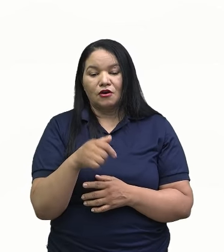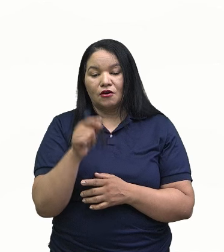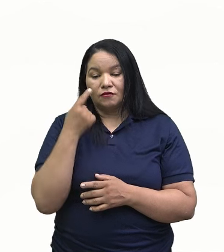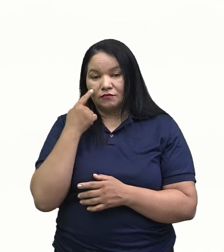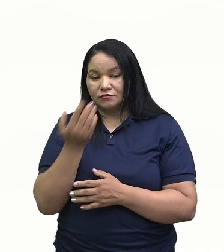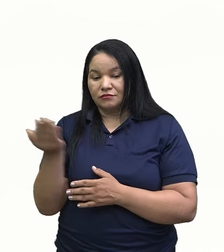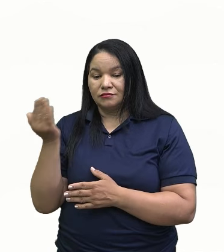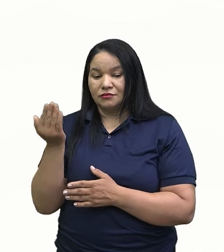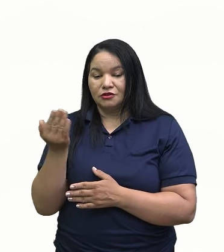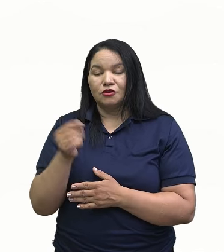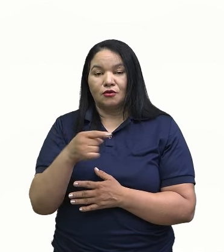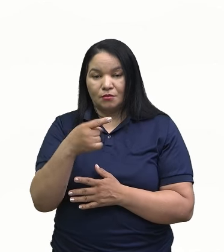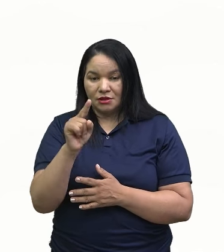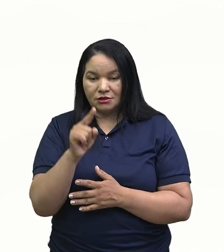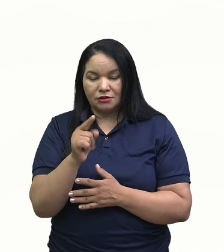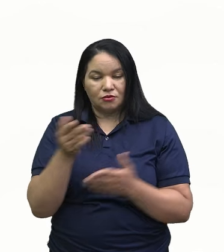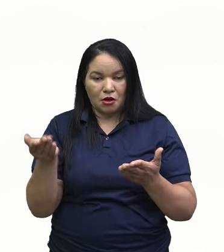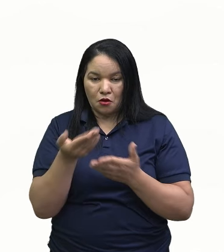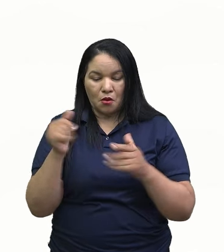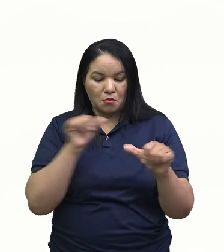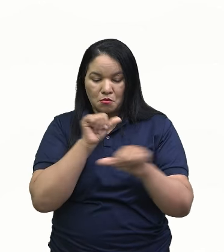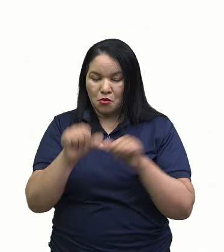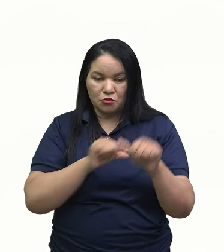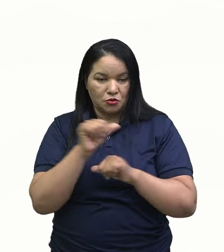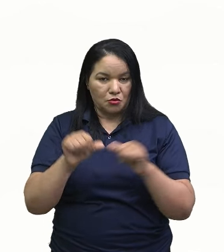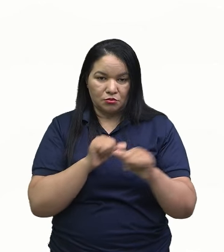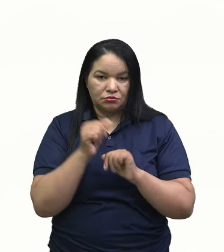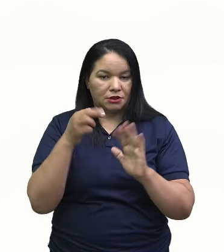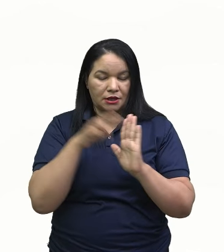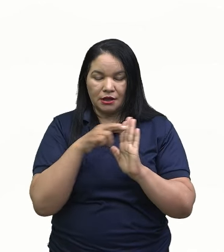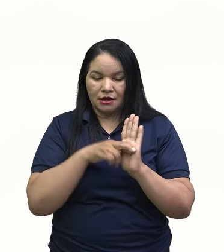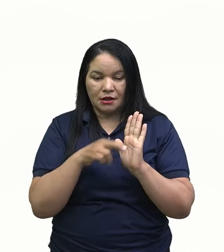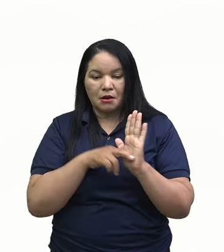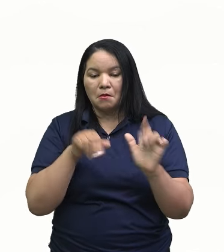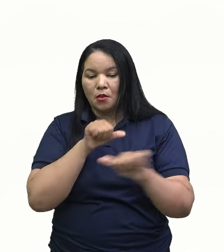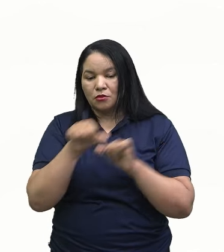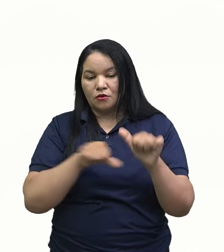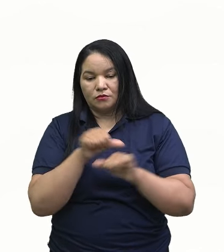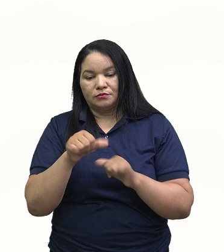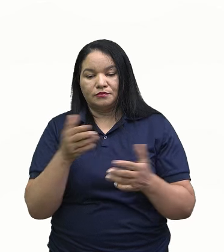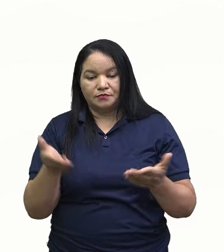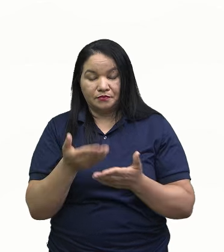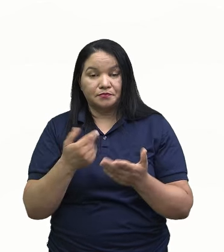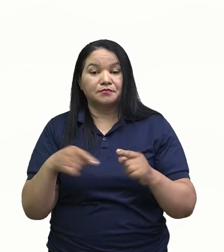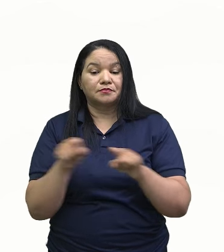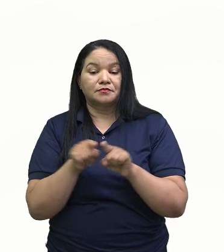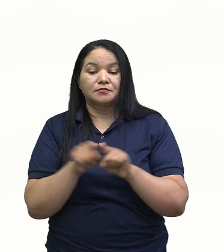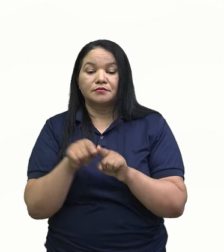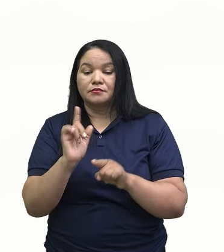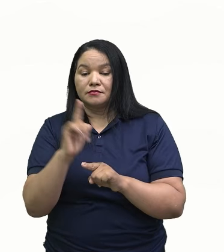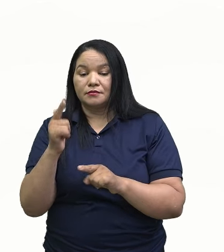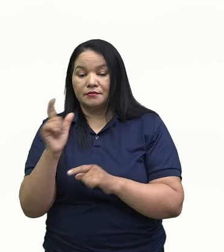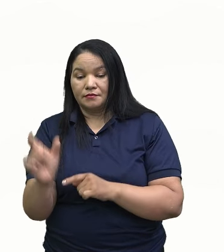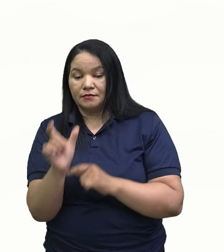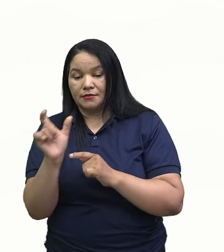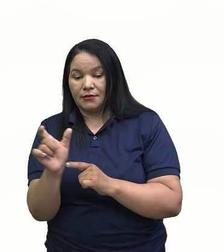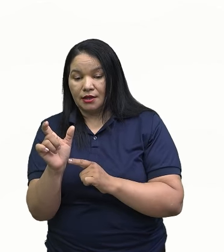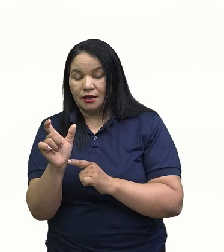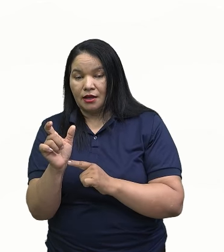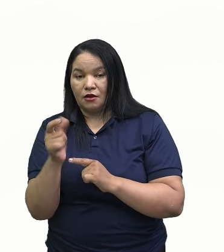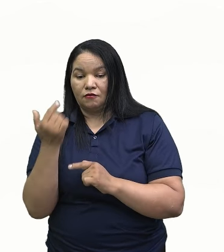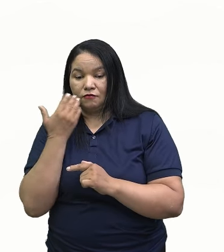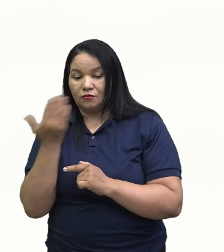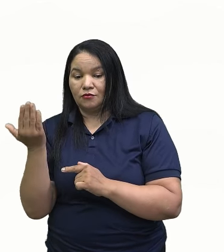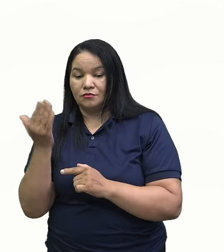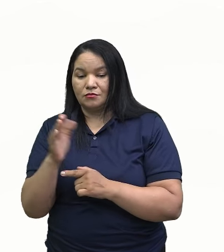acento gráfico. Hoje em dia não tem mais, a regra caiu. Essa mesma regra vale para bocaiúva, ok?